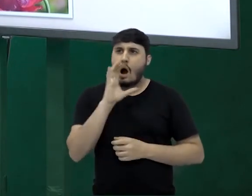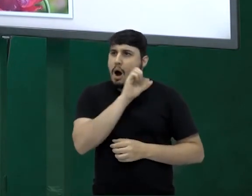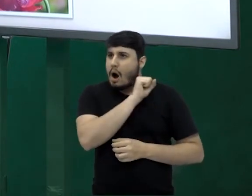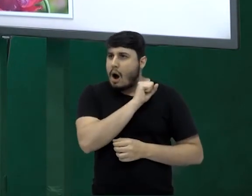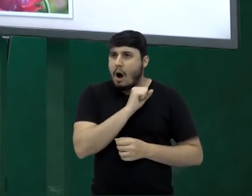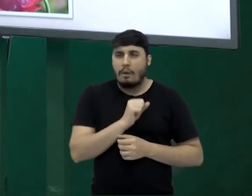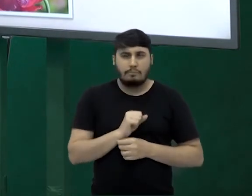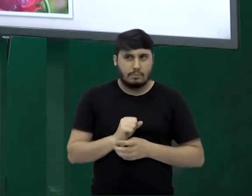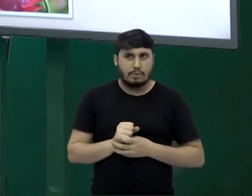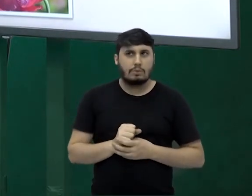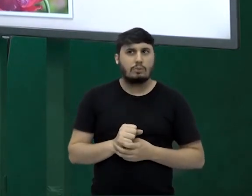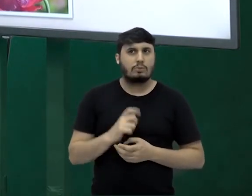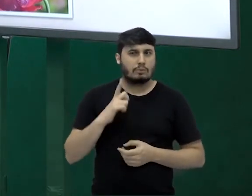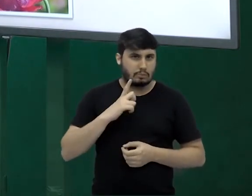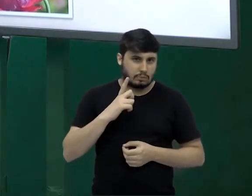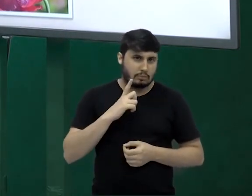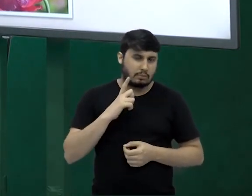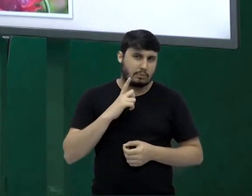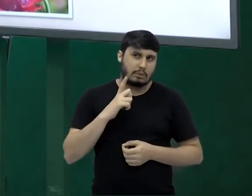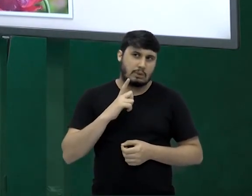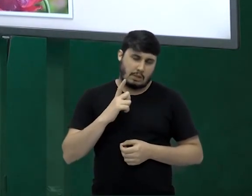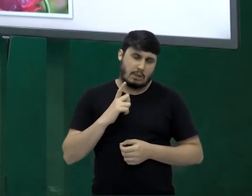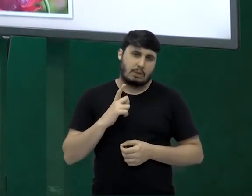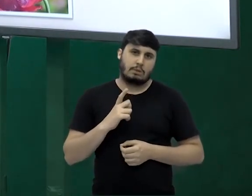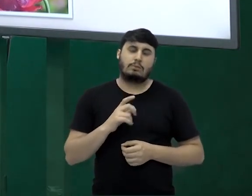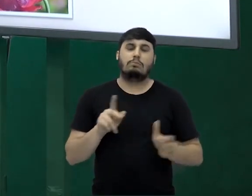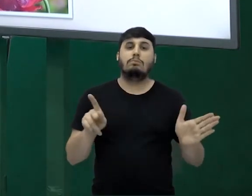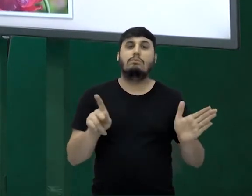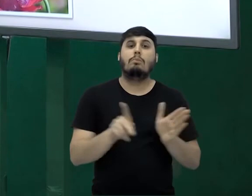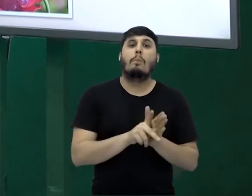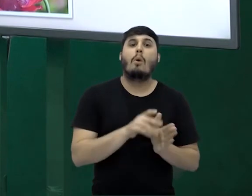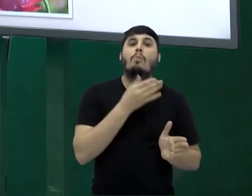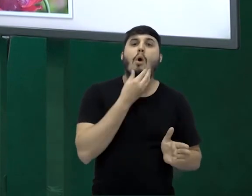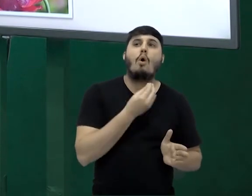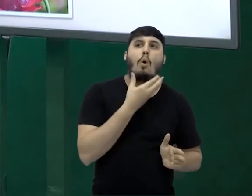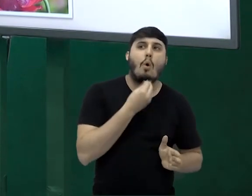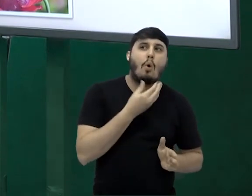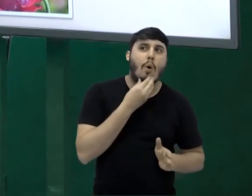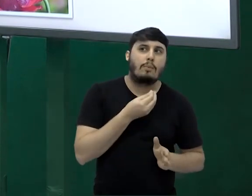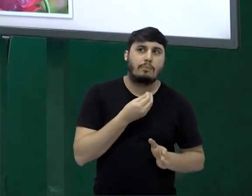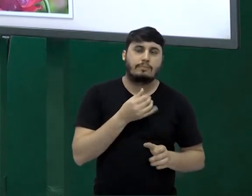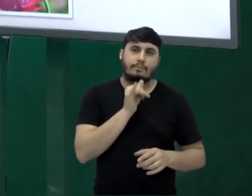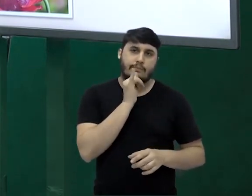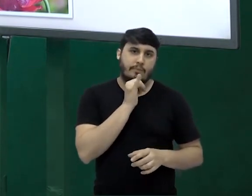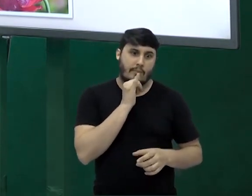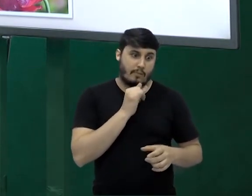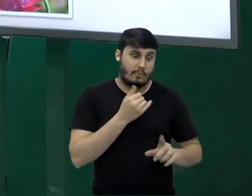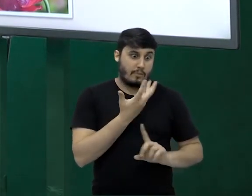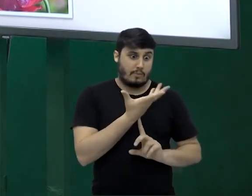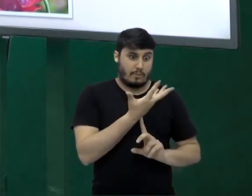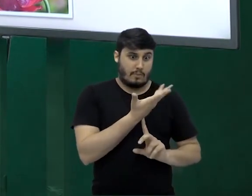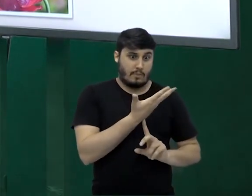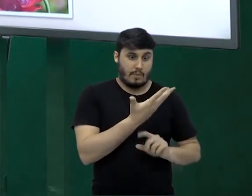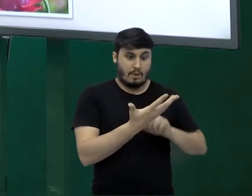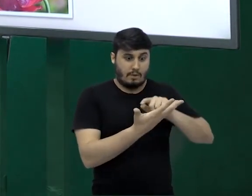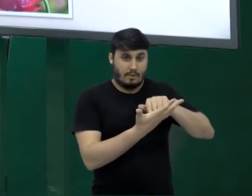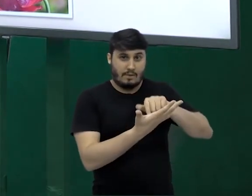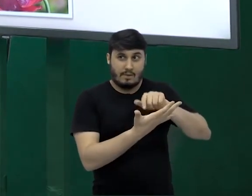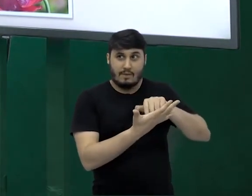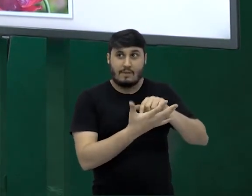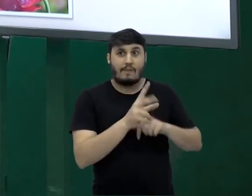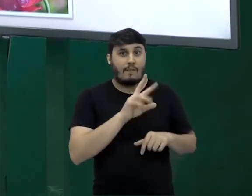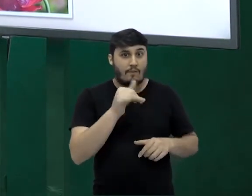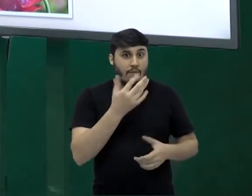Falando rapidinho de cada uma parte dessa, você tem o androceu, a estrutura masculina, a estrutura de produção de pólen. O pólen vai